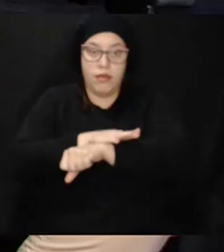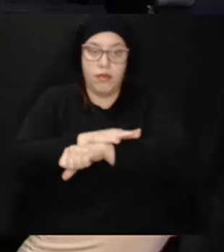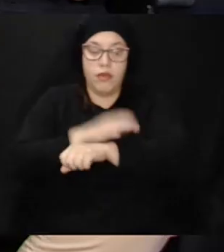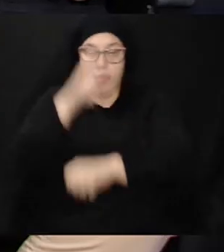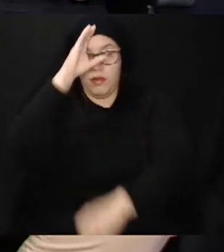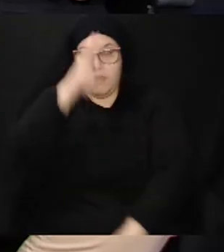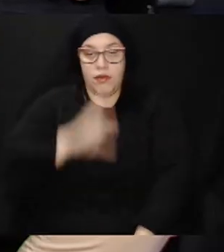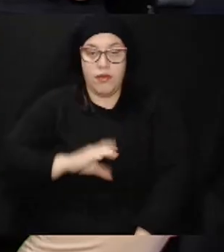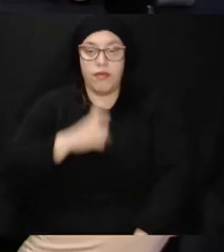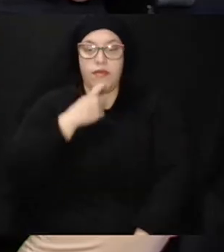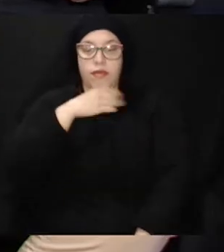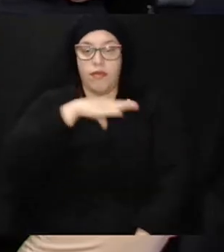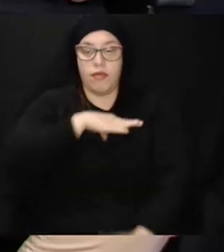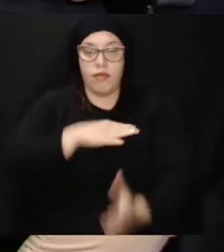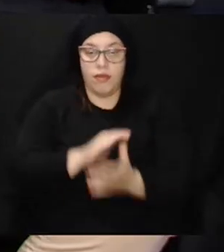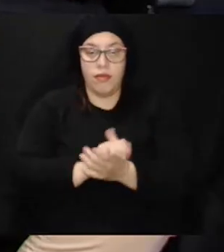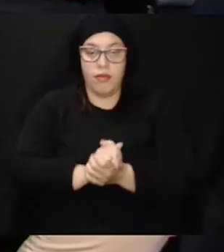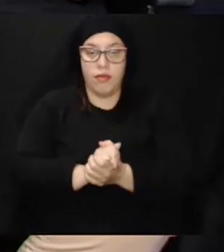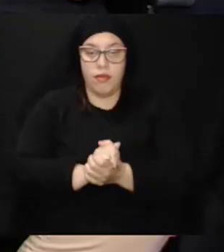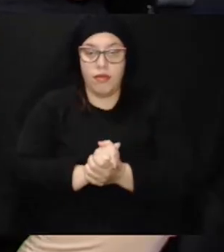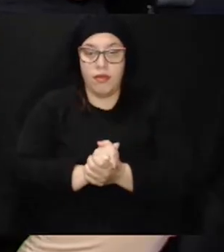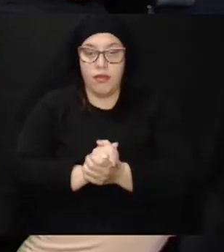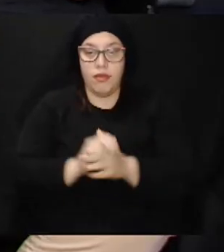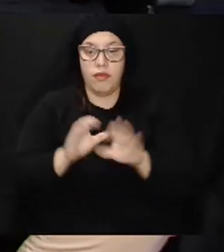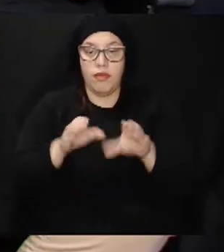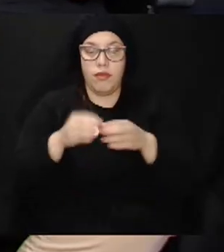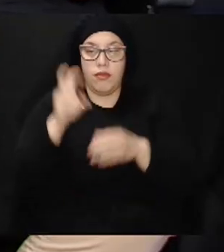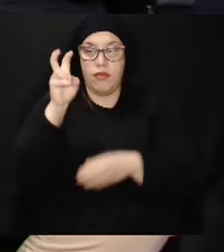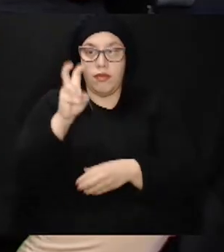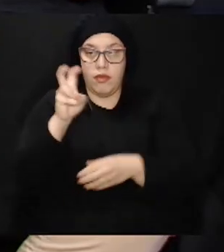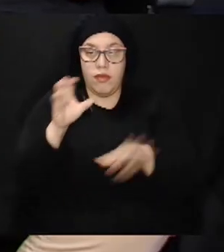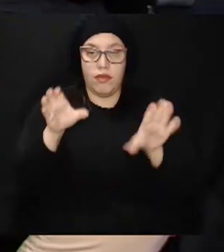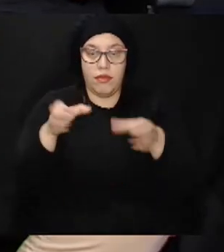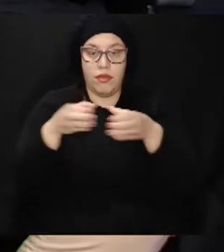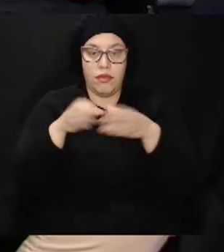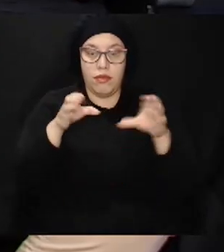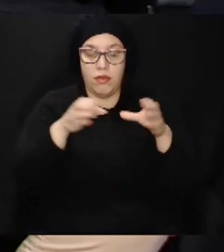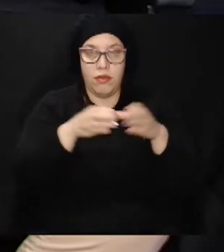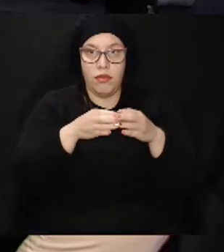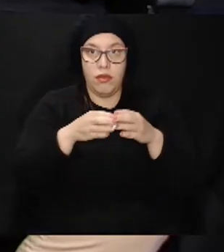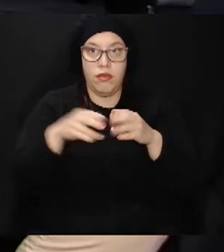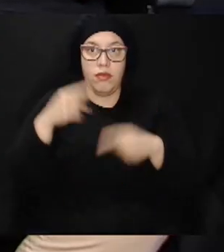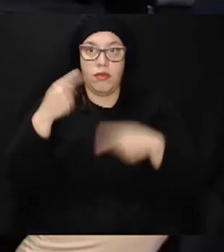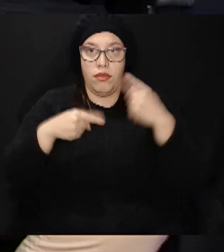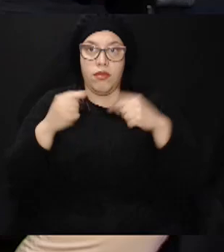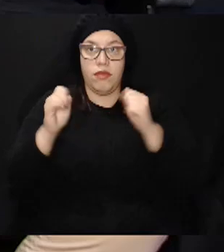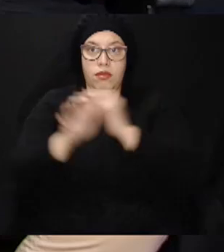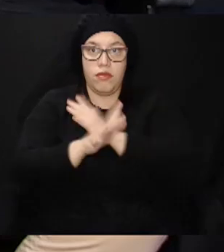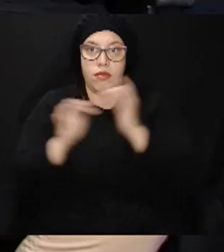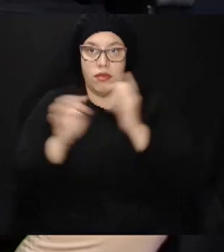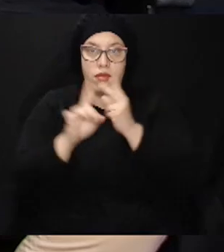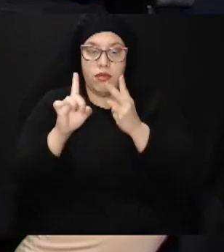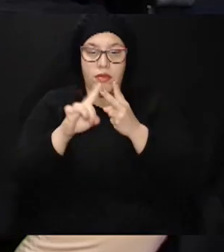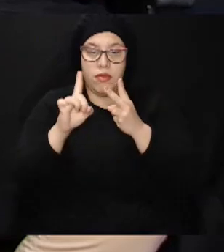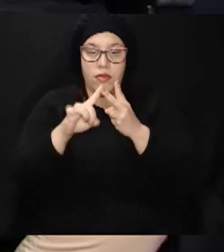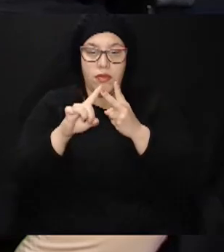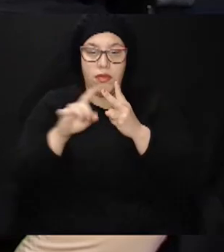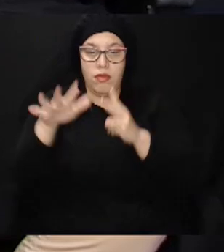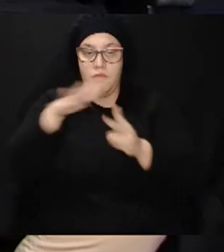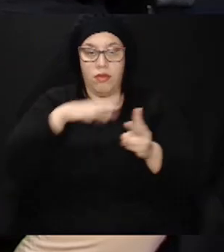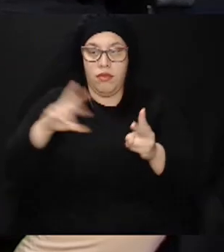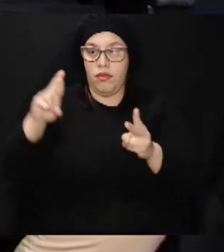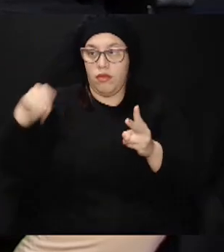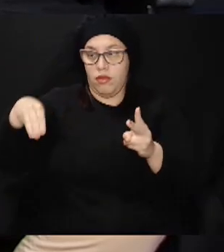Câmara Municipal de Campinas e membro de 5 comissões, a Comissão de Política Urbana, a Comissão para Assuntos da Região Metropolitana